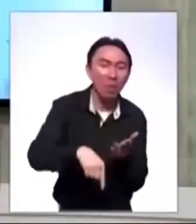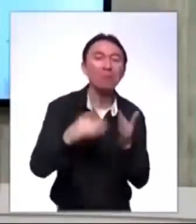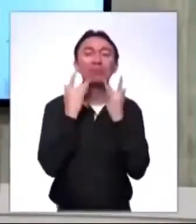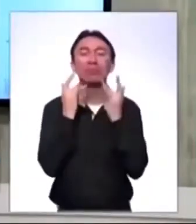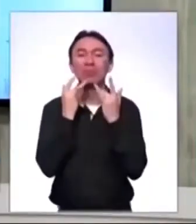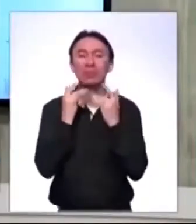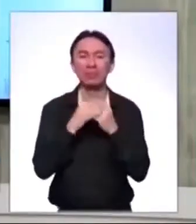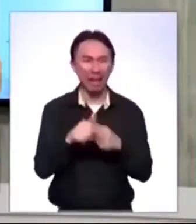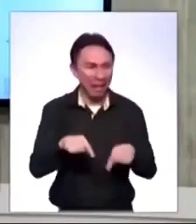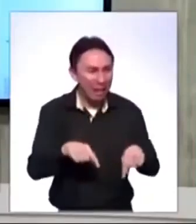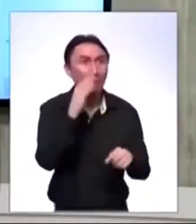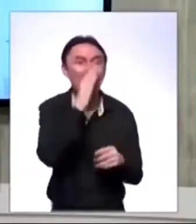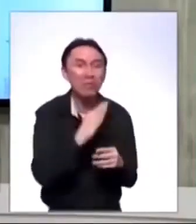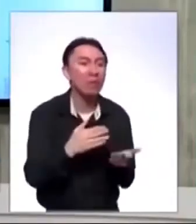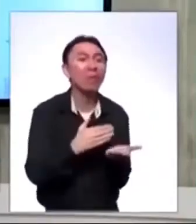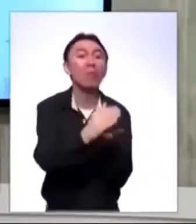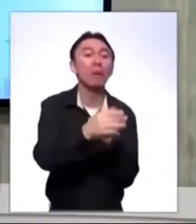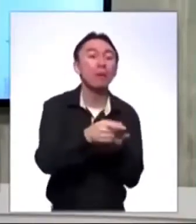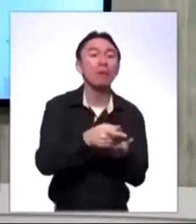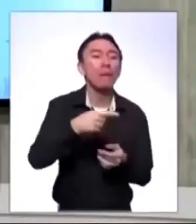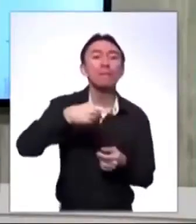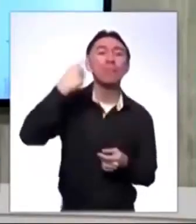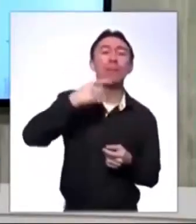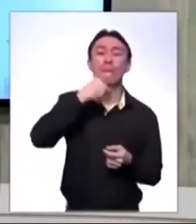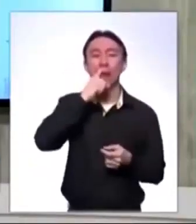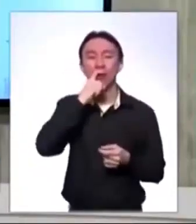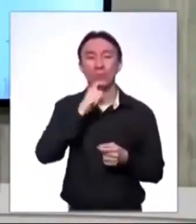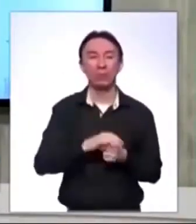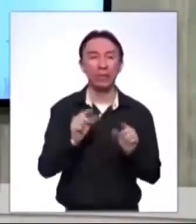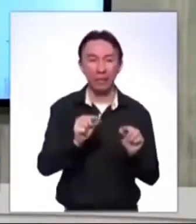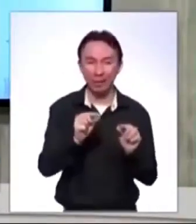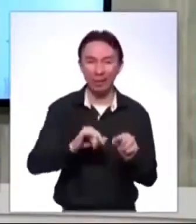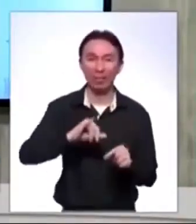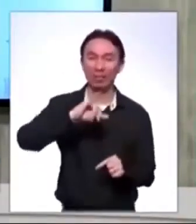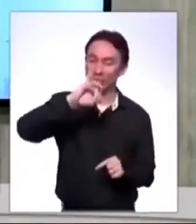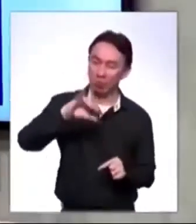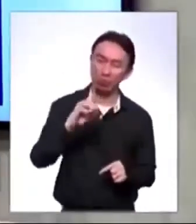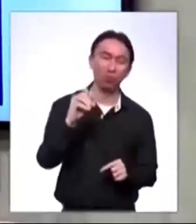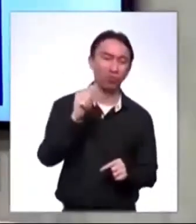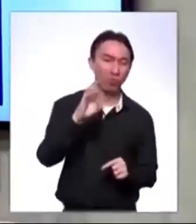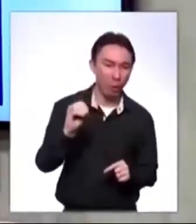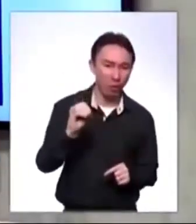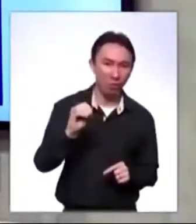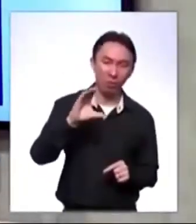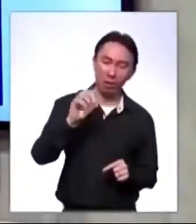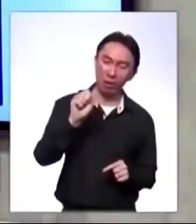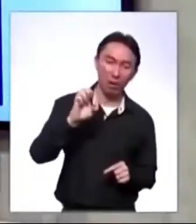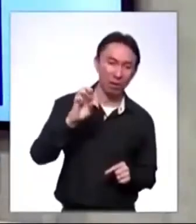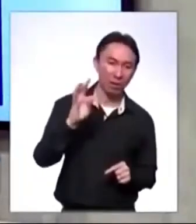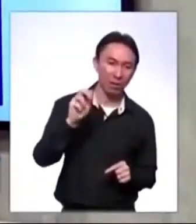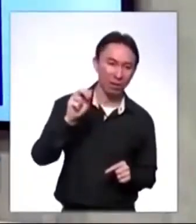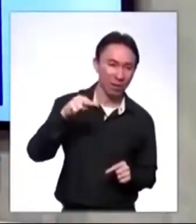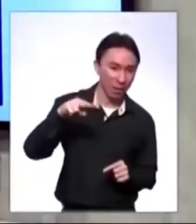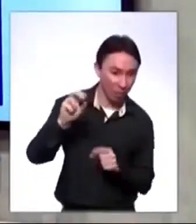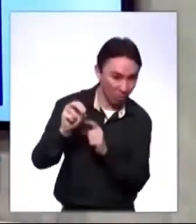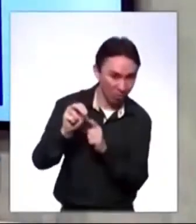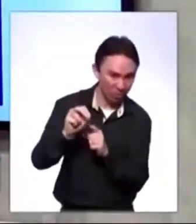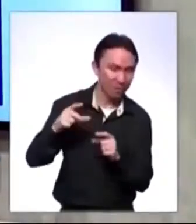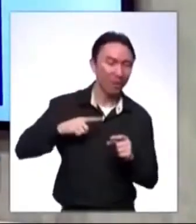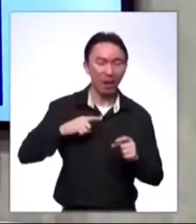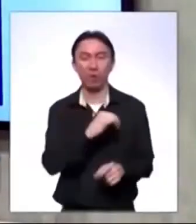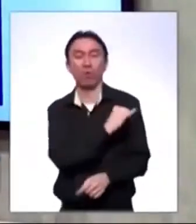brasileiro. Não, vergonha? O pai do teatro brasileiro chama-se João Caetano. Existe um teatro João Caetano no Rio. Existe um teatro João